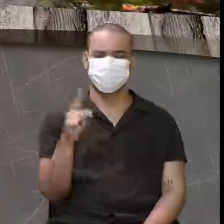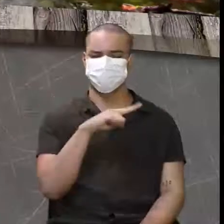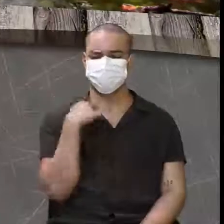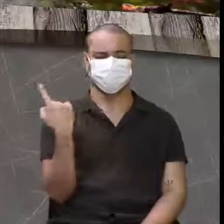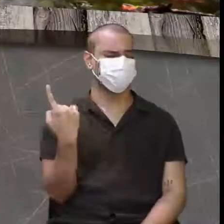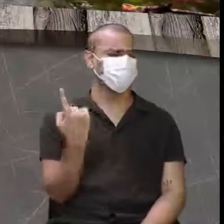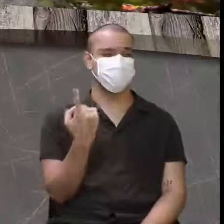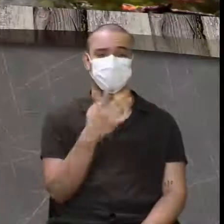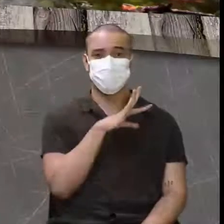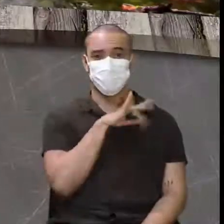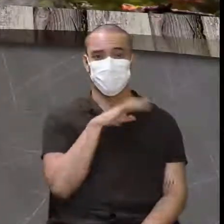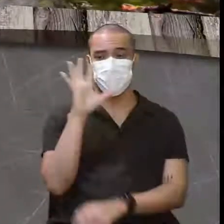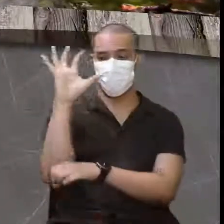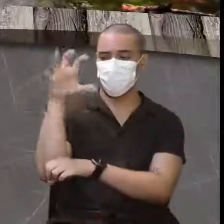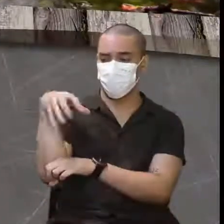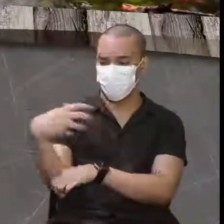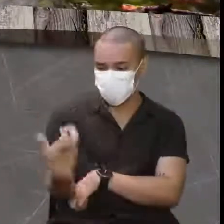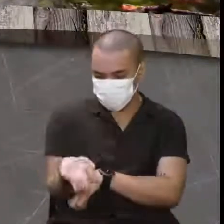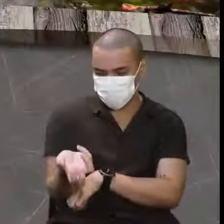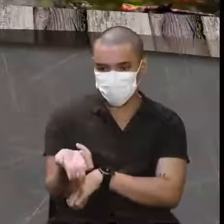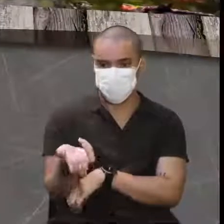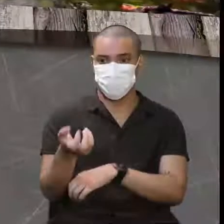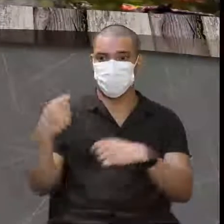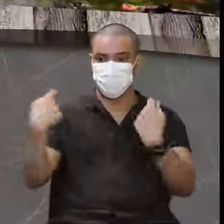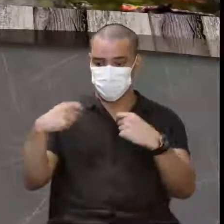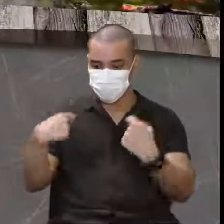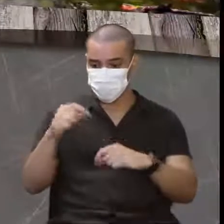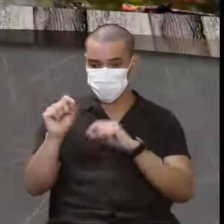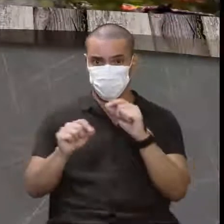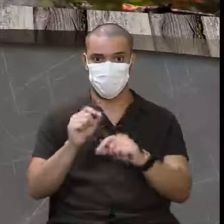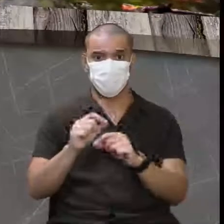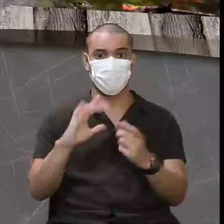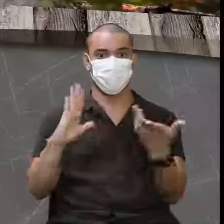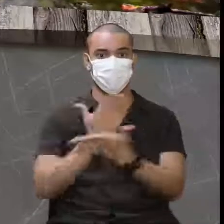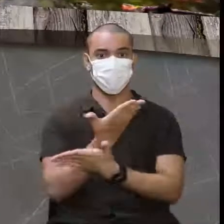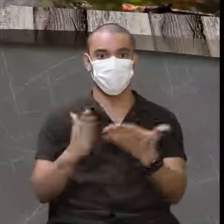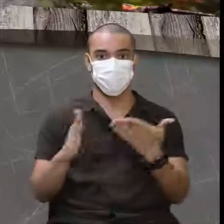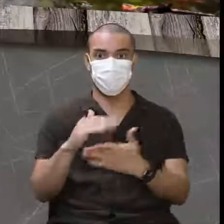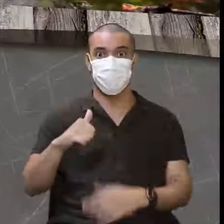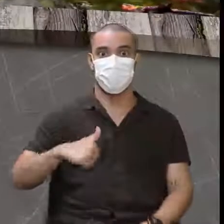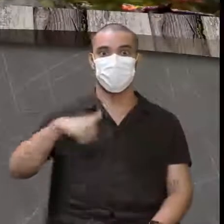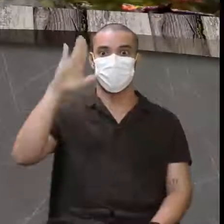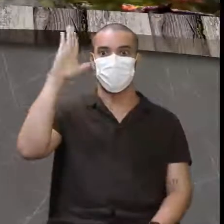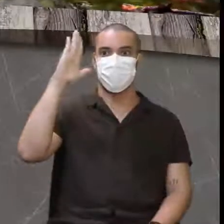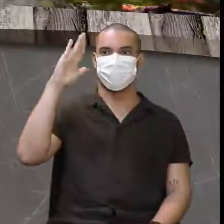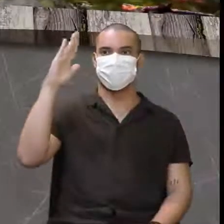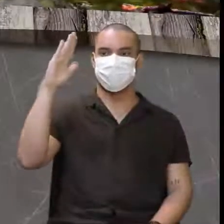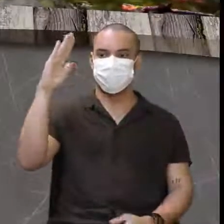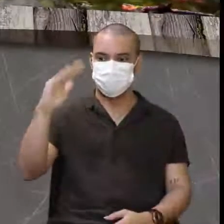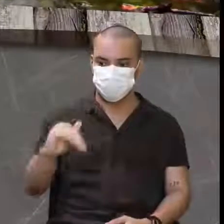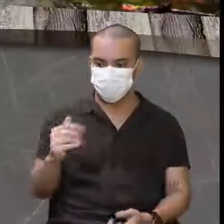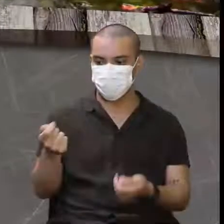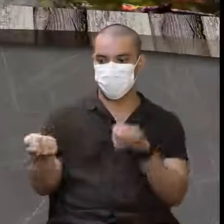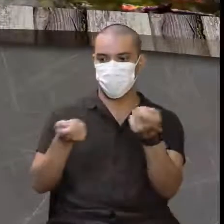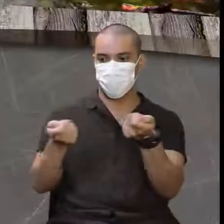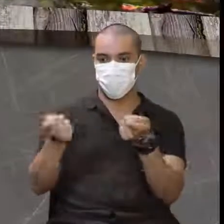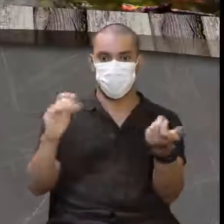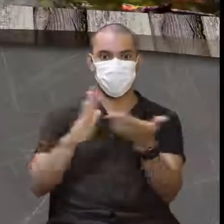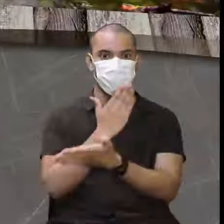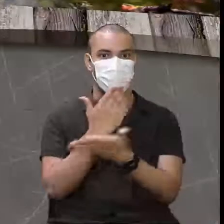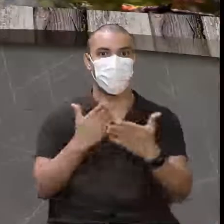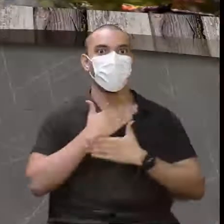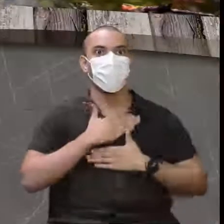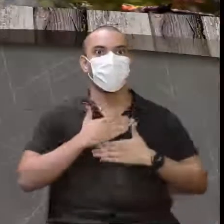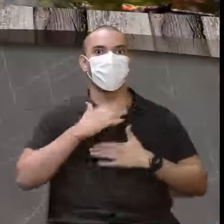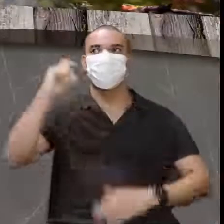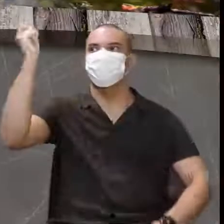plantas que você precisa de um percentual de adubação maior, outros menores. Existem plantas que gostam